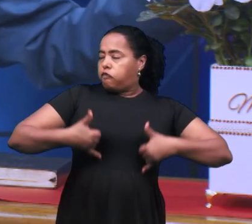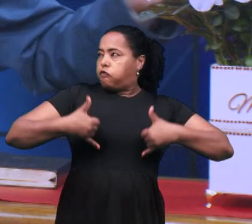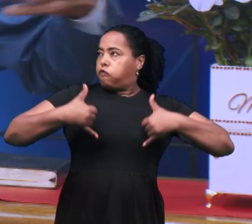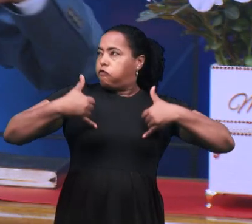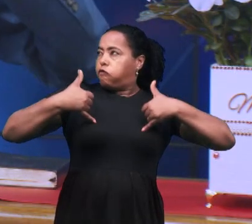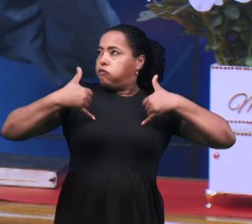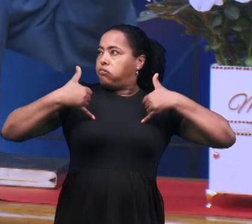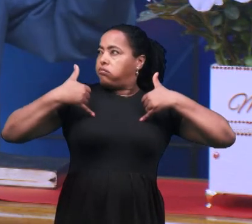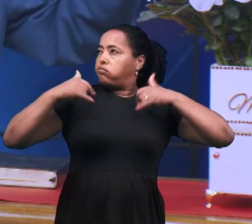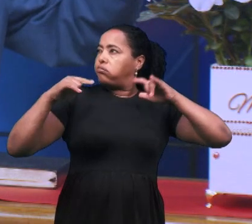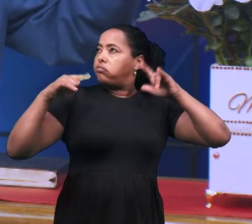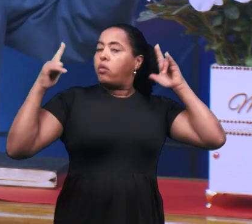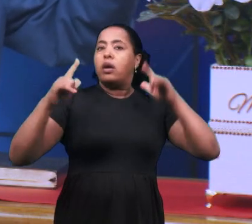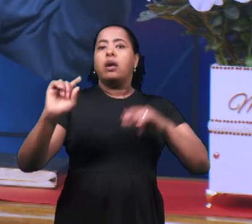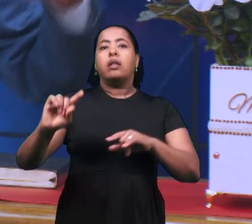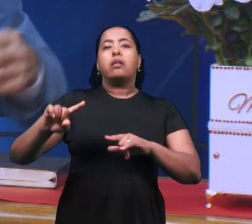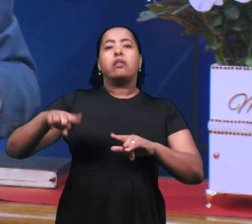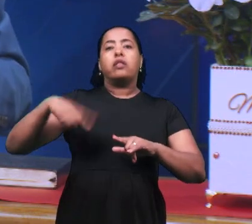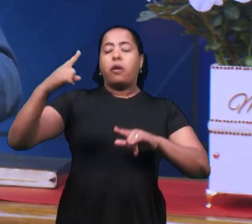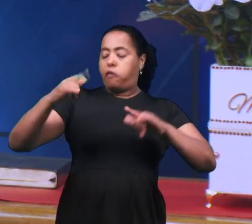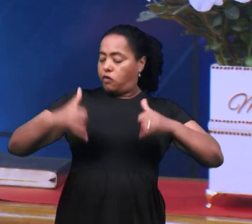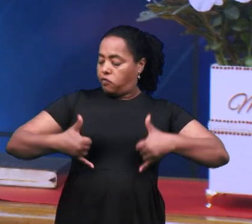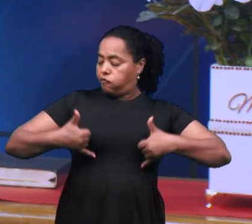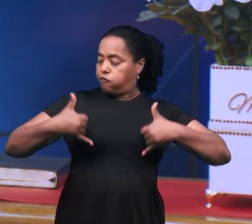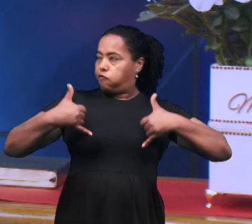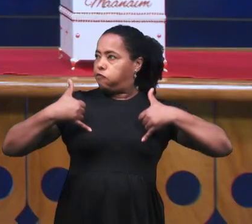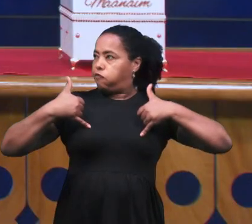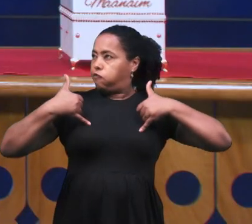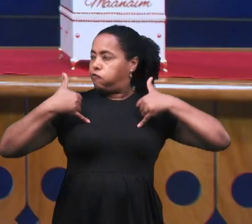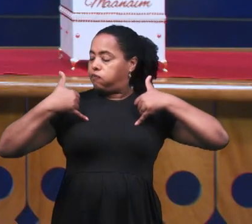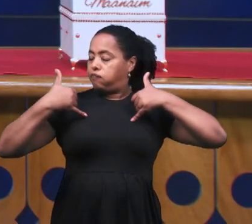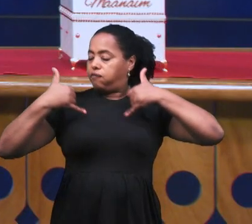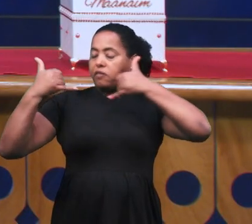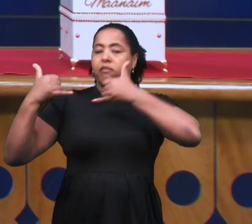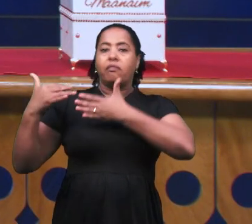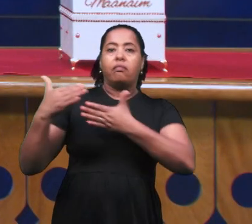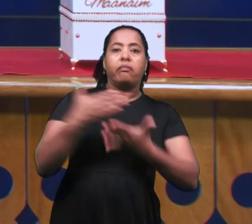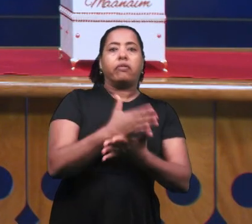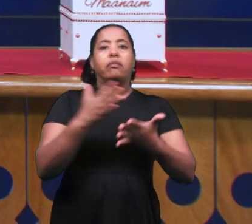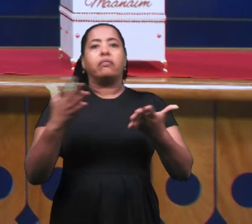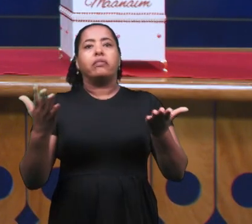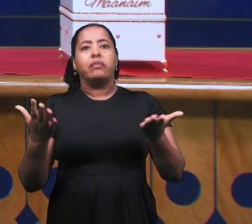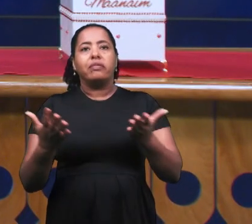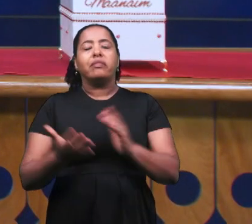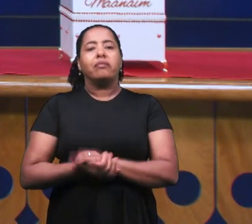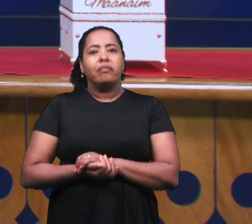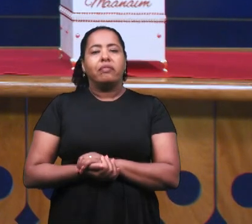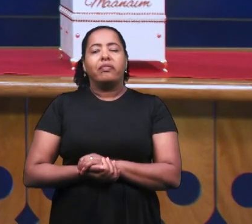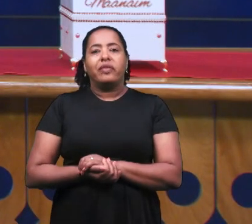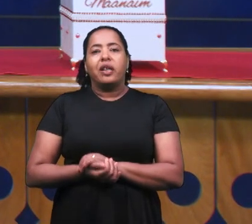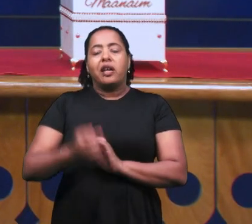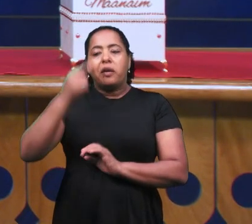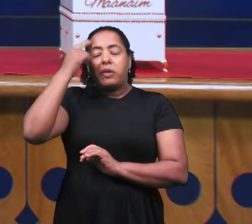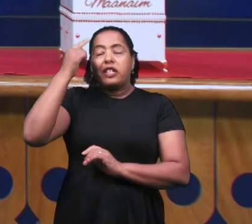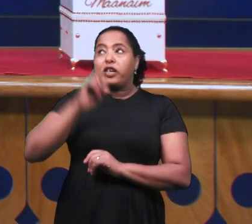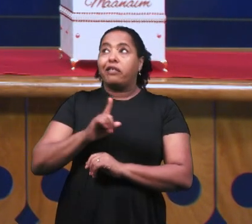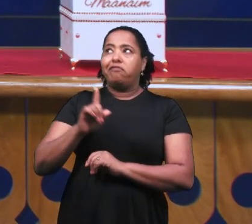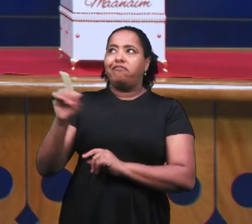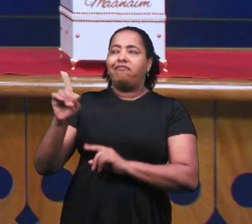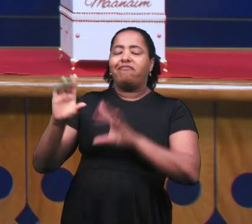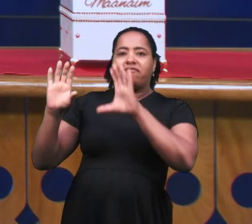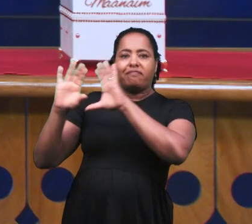amanhã a própria asa leva ele para cima. Aliás, o que os filósofos pensavam é o seguinte, que a eternidade